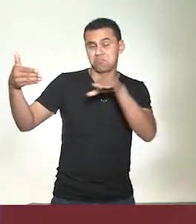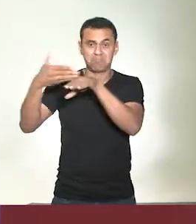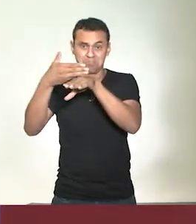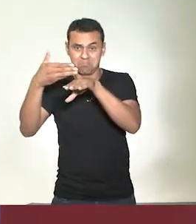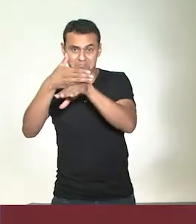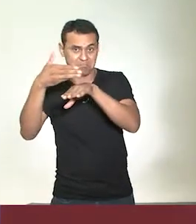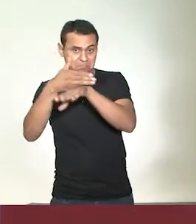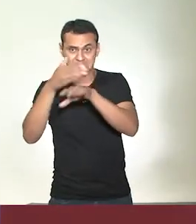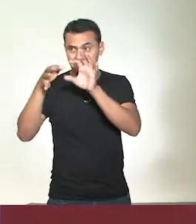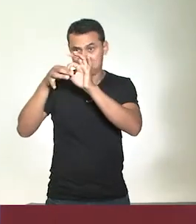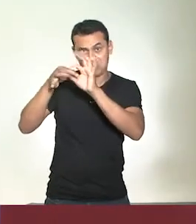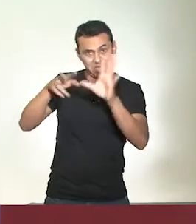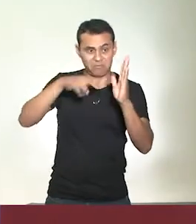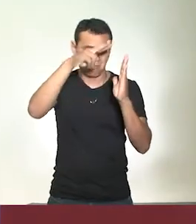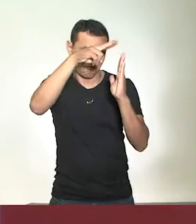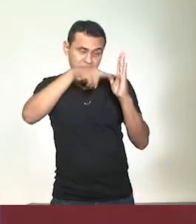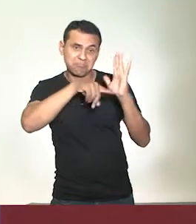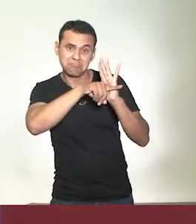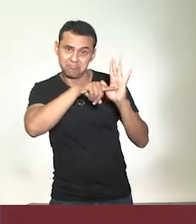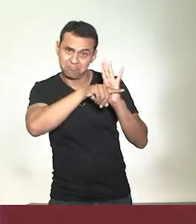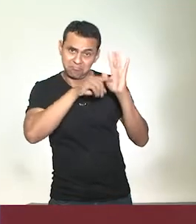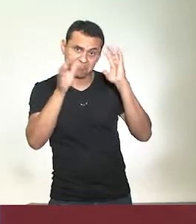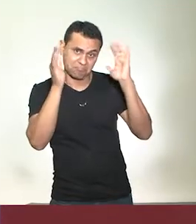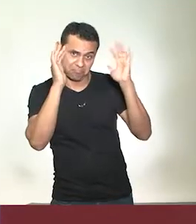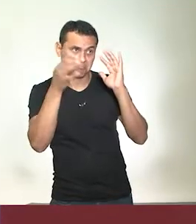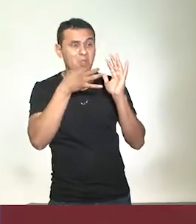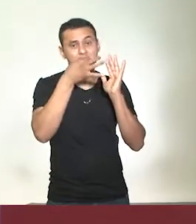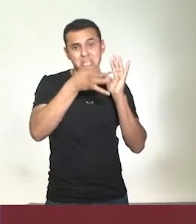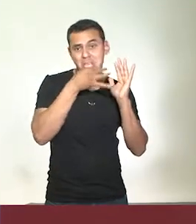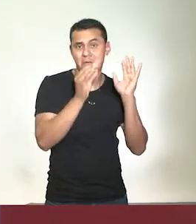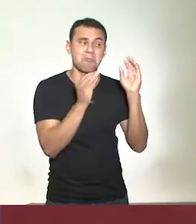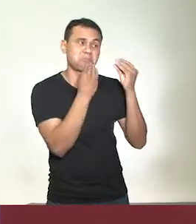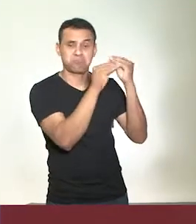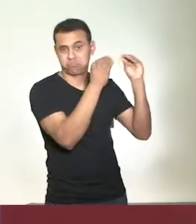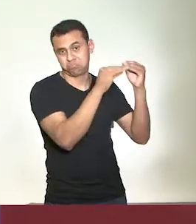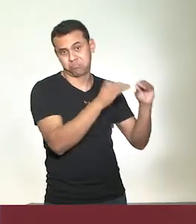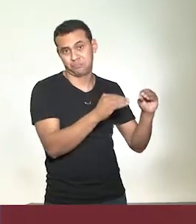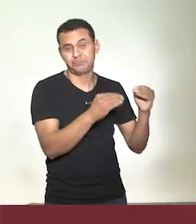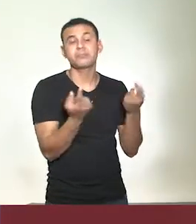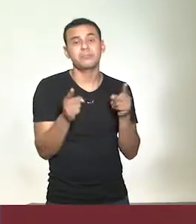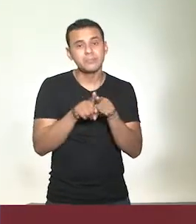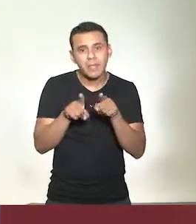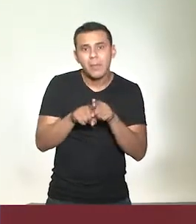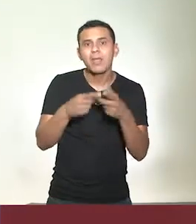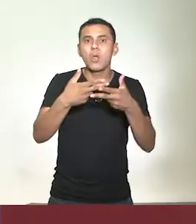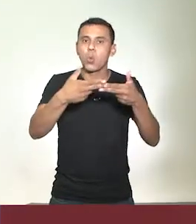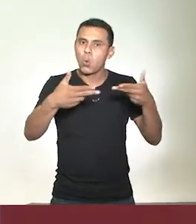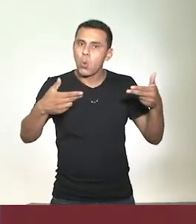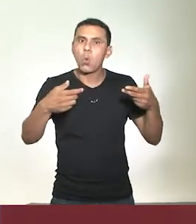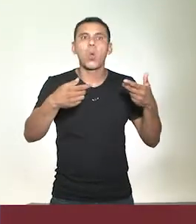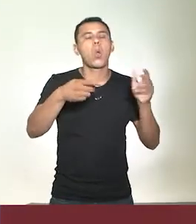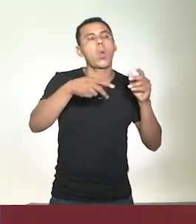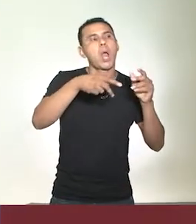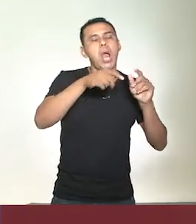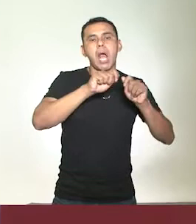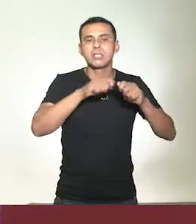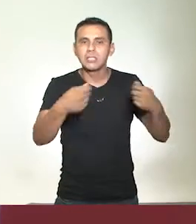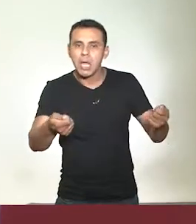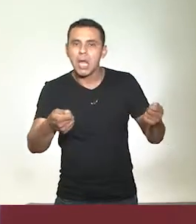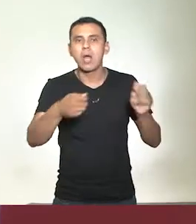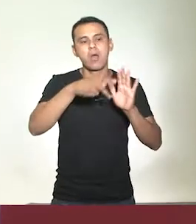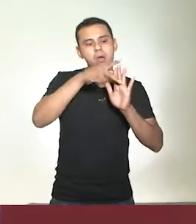e também das ações ou propostas de projetos